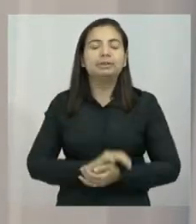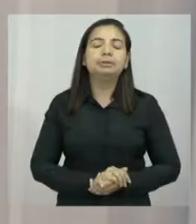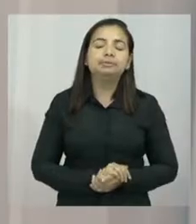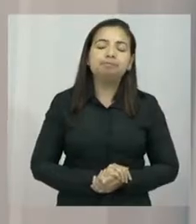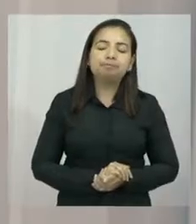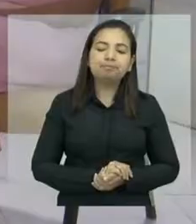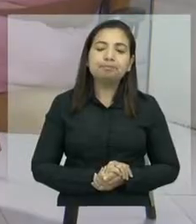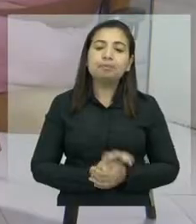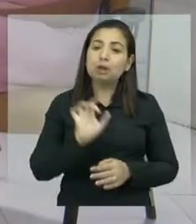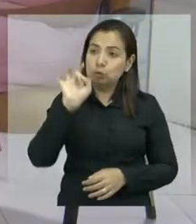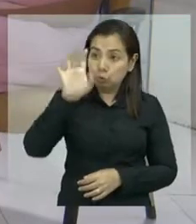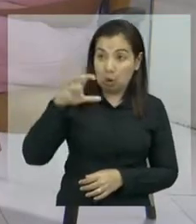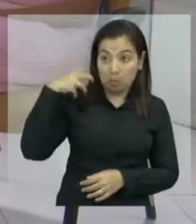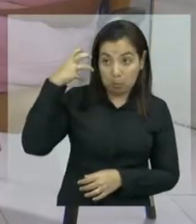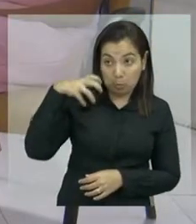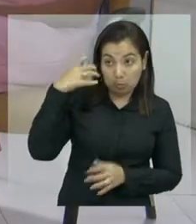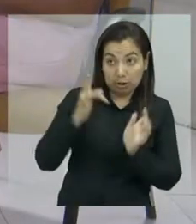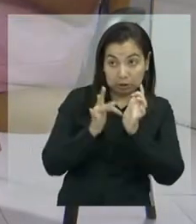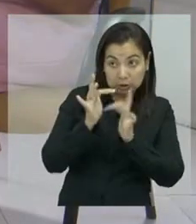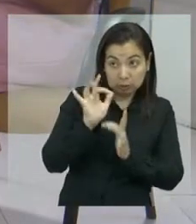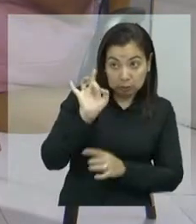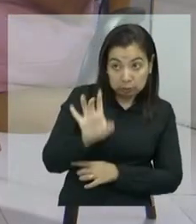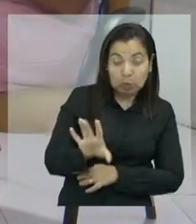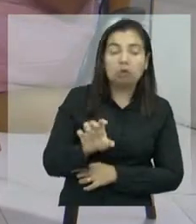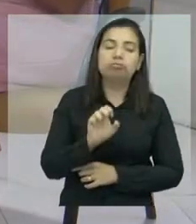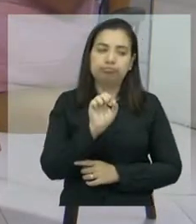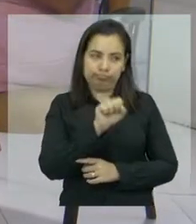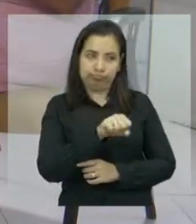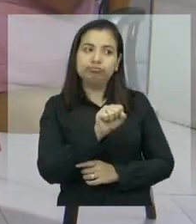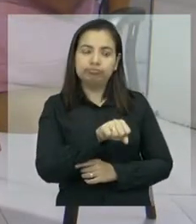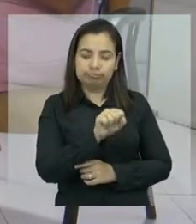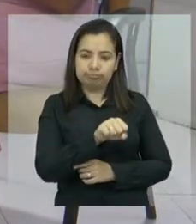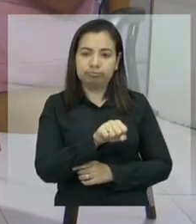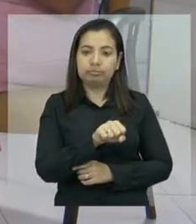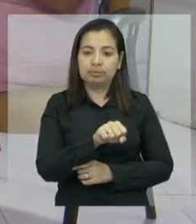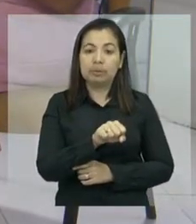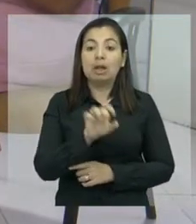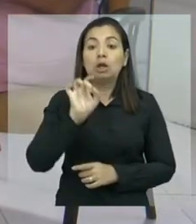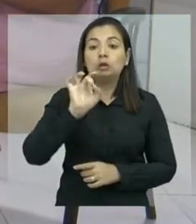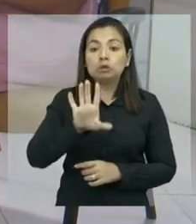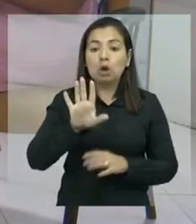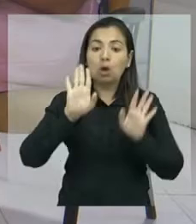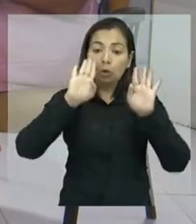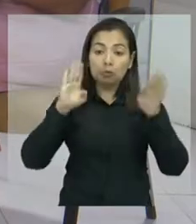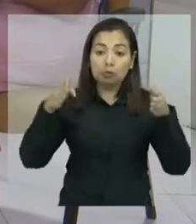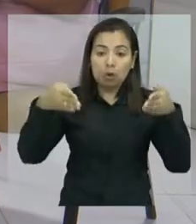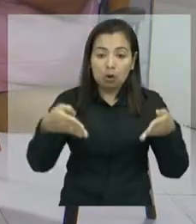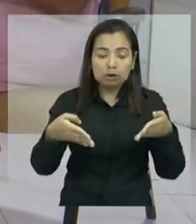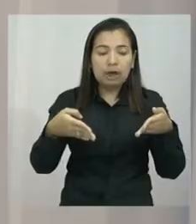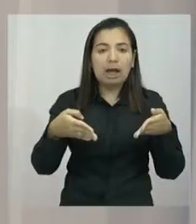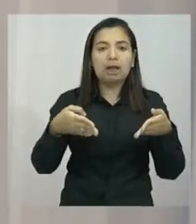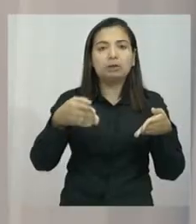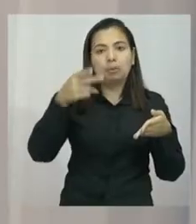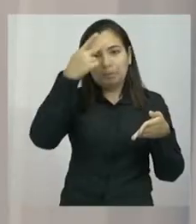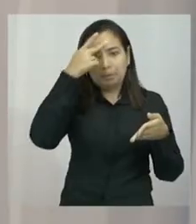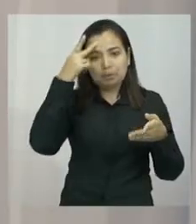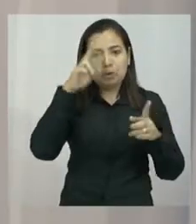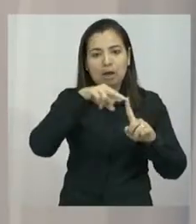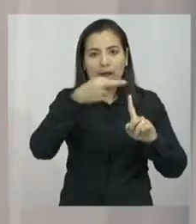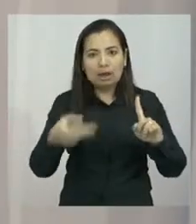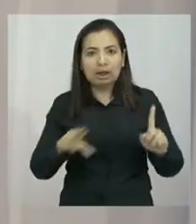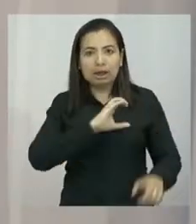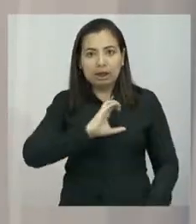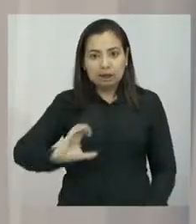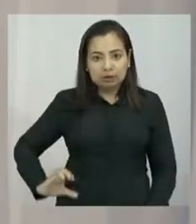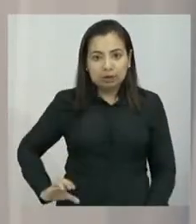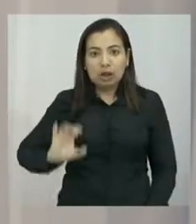gospel? Música gospel, uhum, sim. Não que seja só voltado para o público cristão, mas